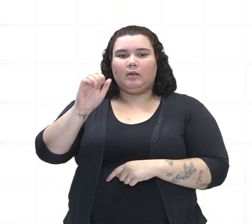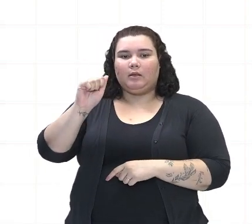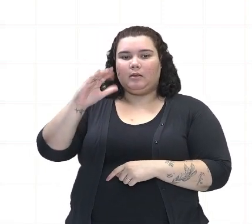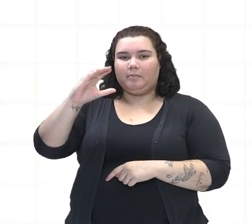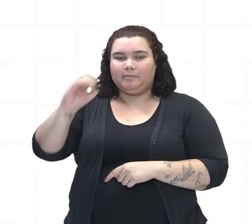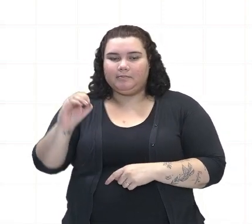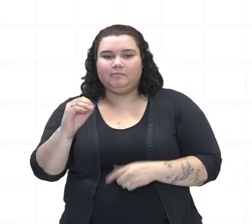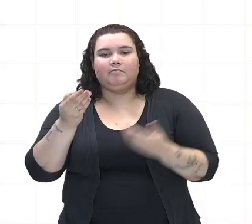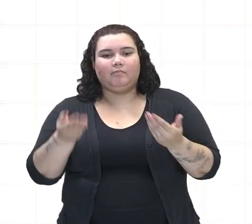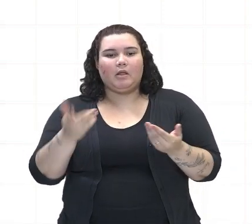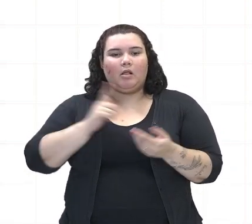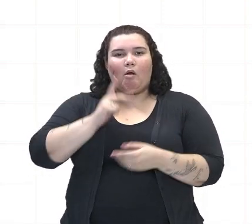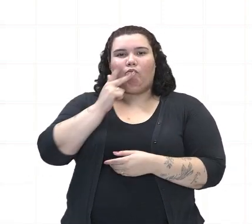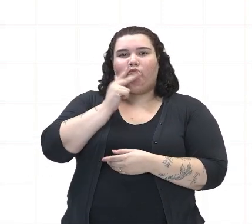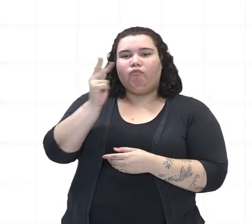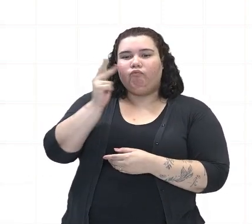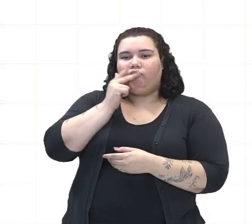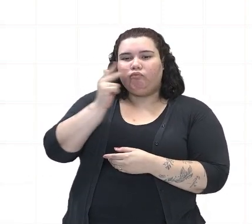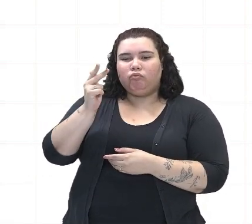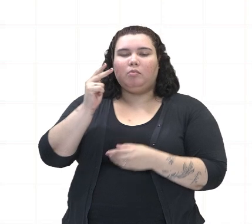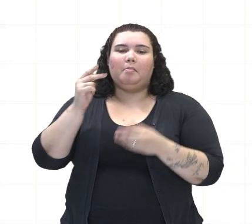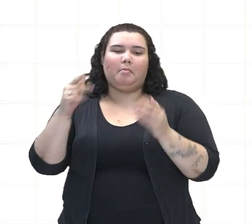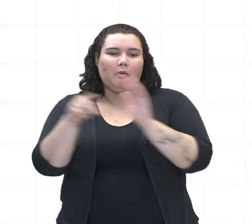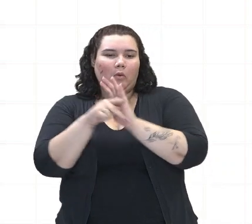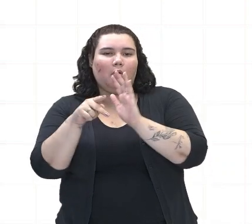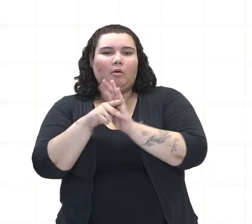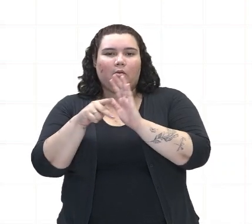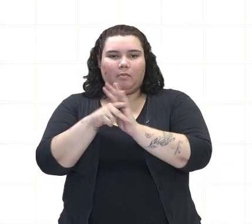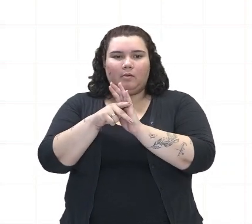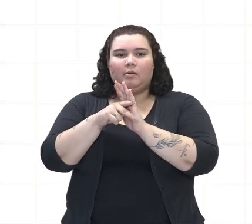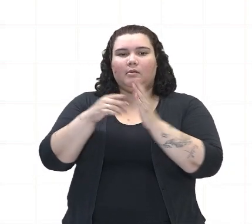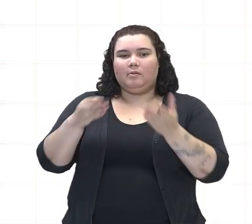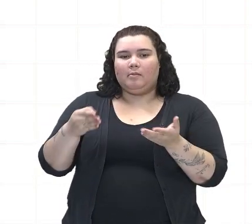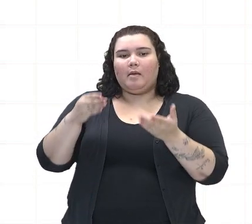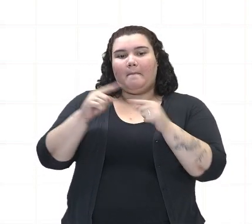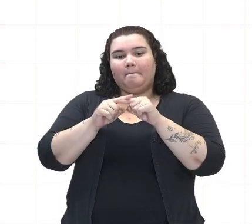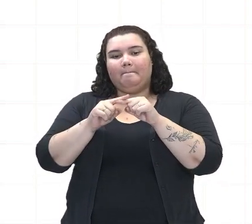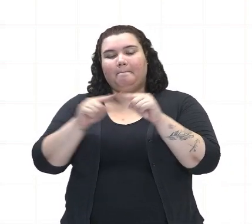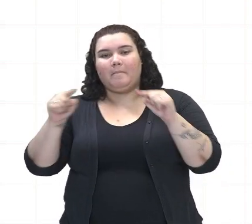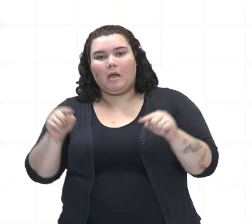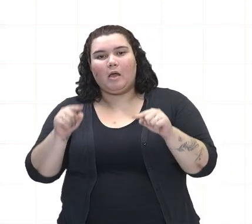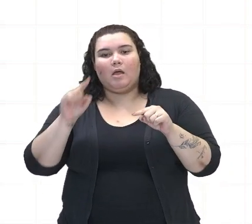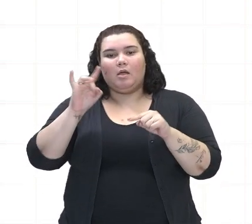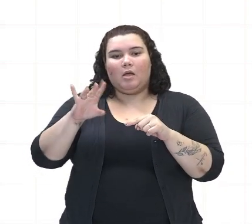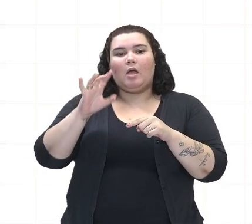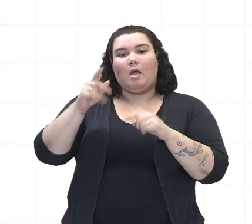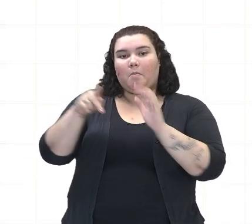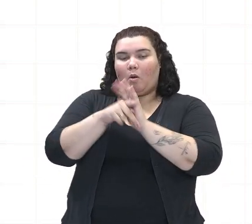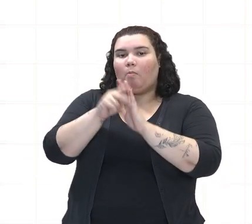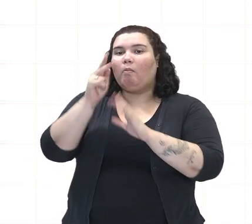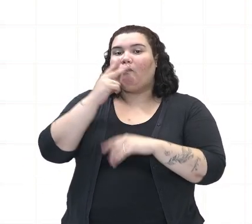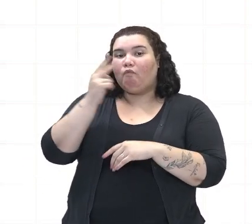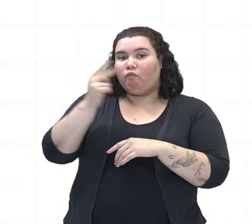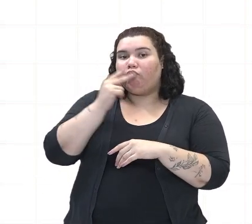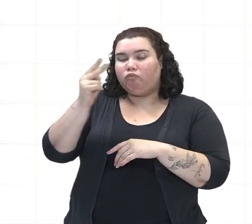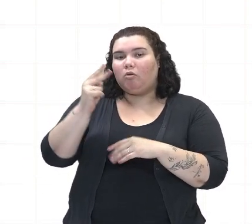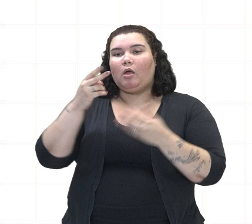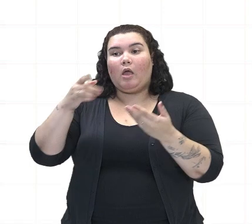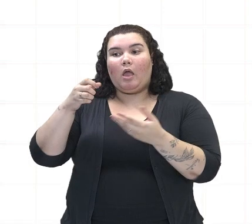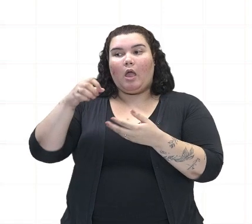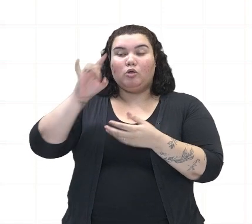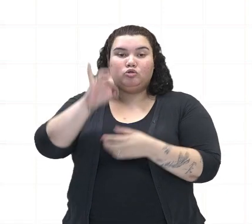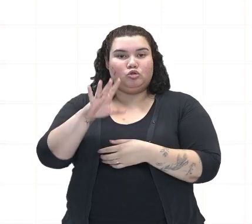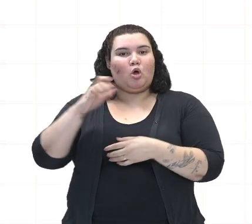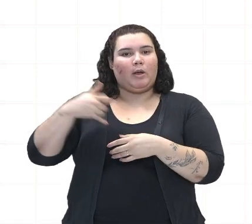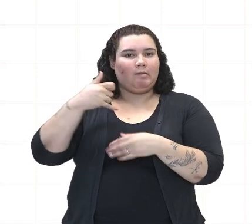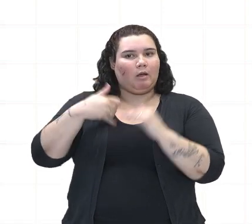quem fuma, aí, para quem tem os adultos, né? Pessoas maiores de 18 anos que tem que fumar cigarro, que gosta de fazer essas coisas aí,